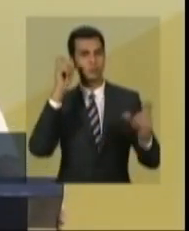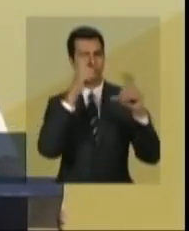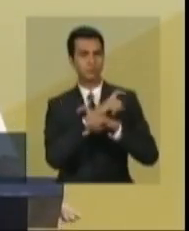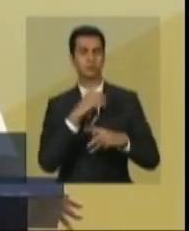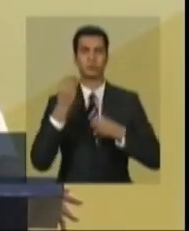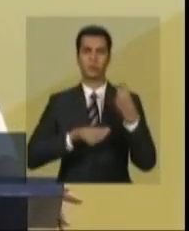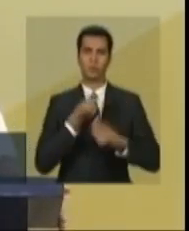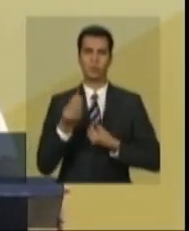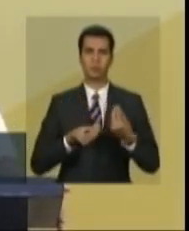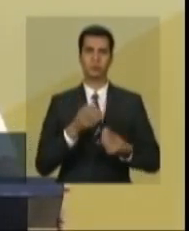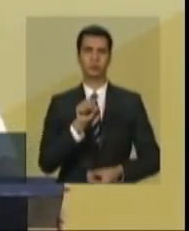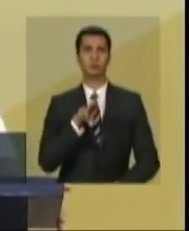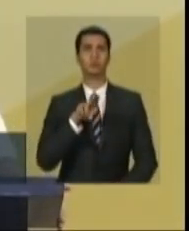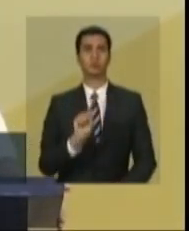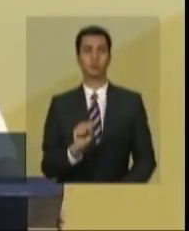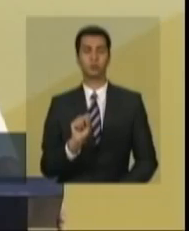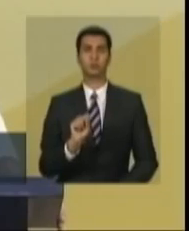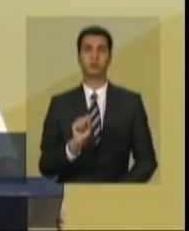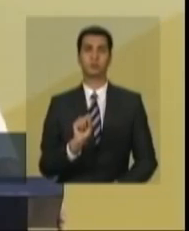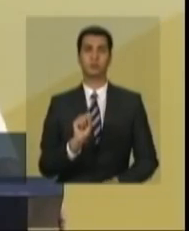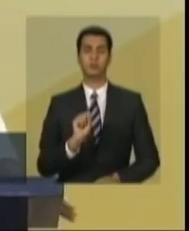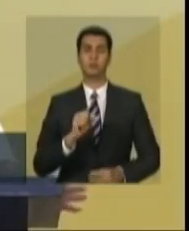um modelo de dimensão